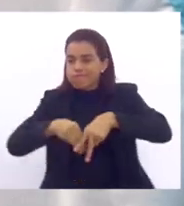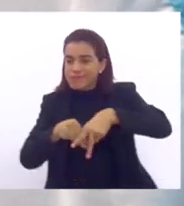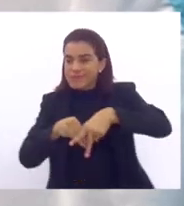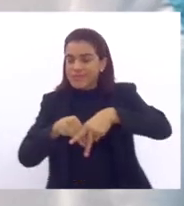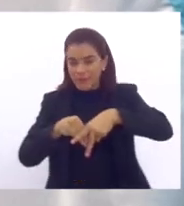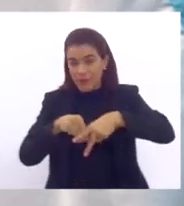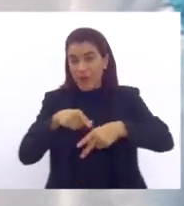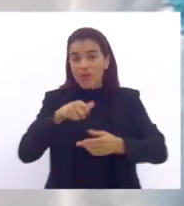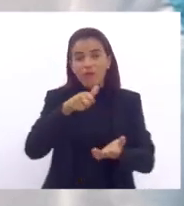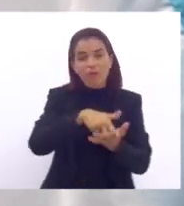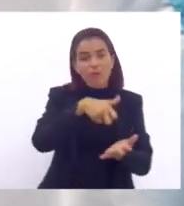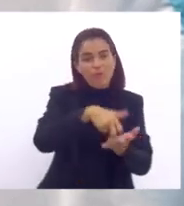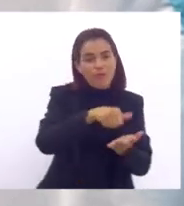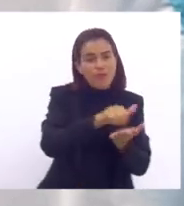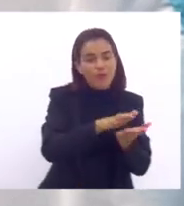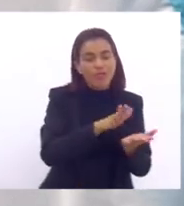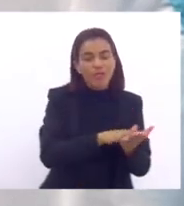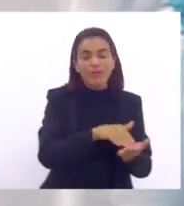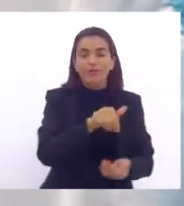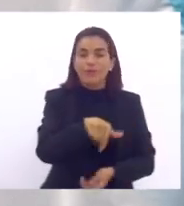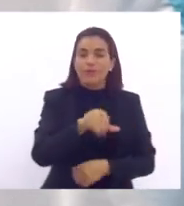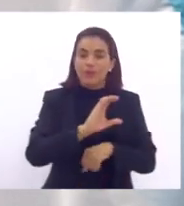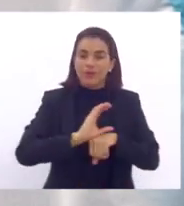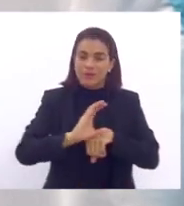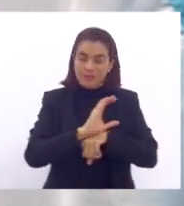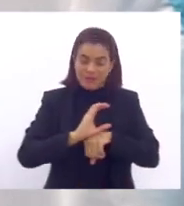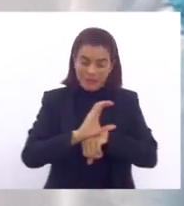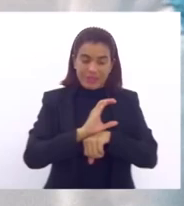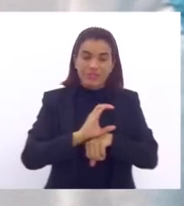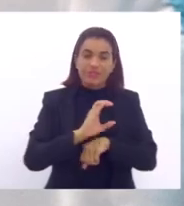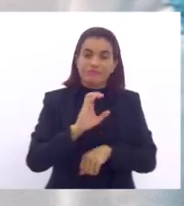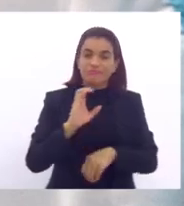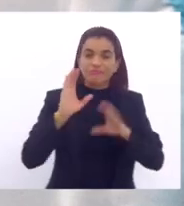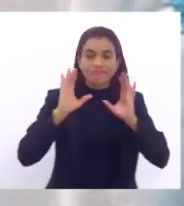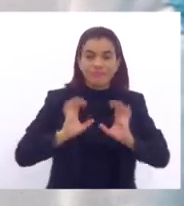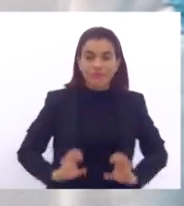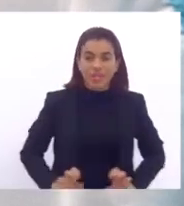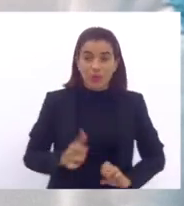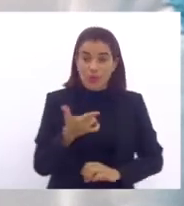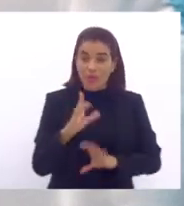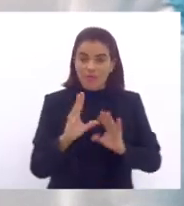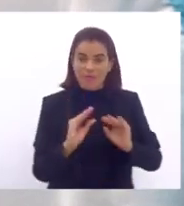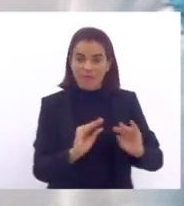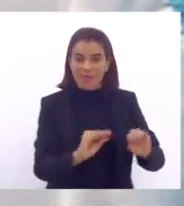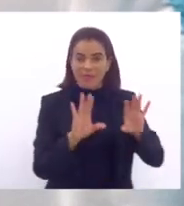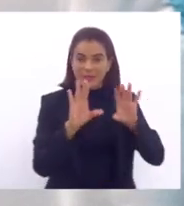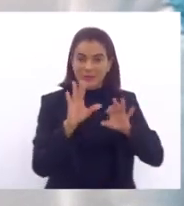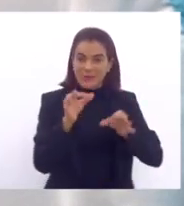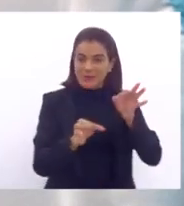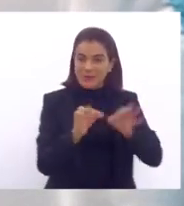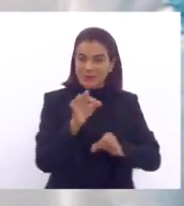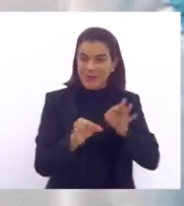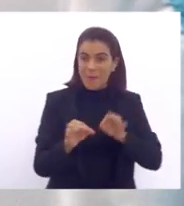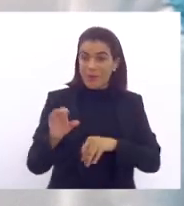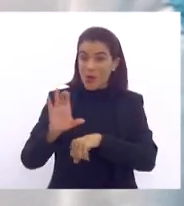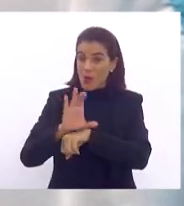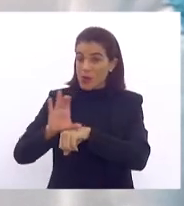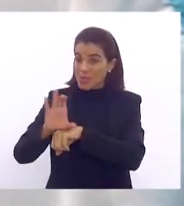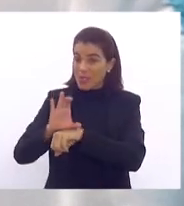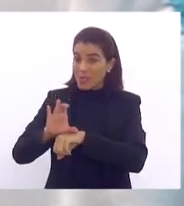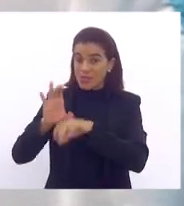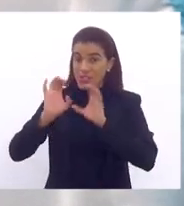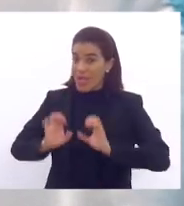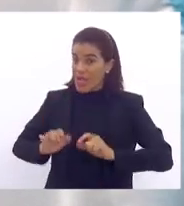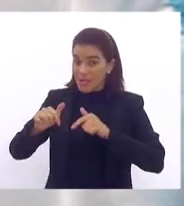pelo conselho de ética não houve sequer itura de uma ação judicial e num único caso onde o conselho de ética não